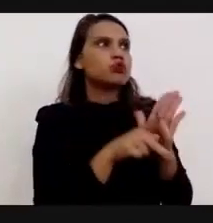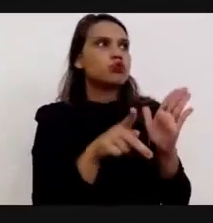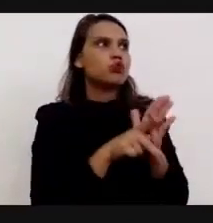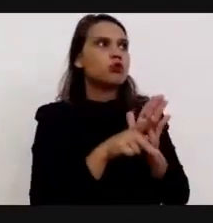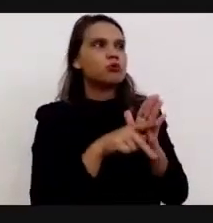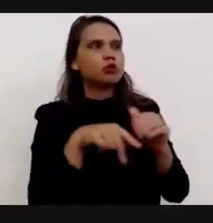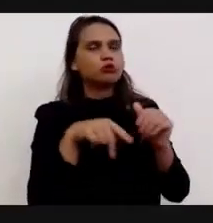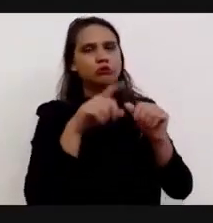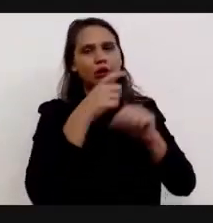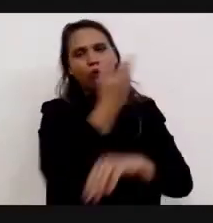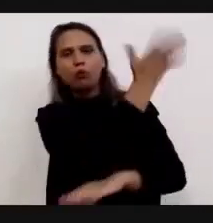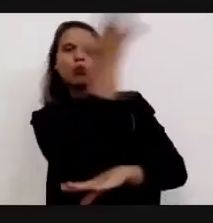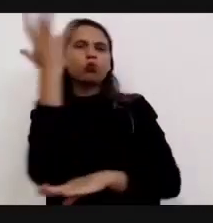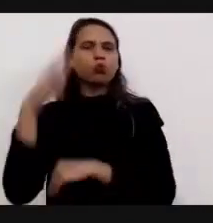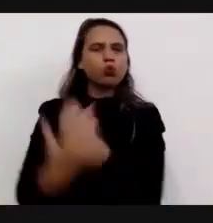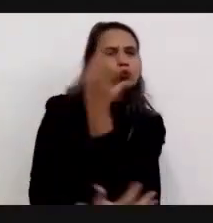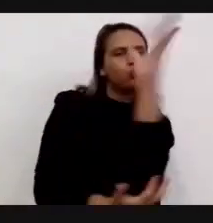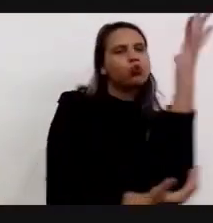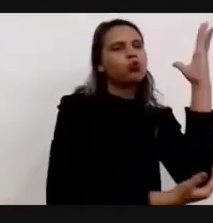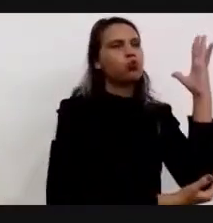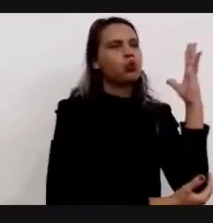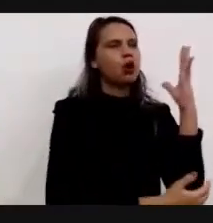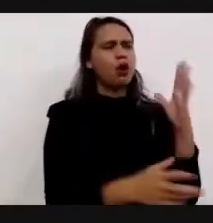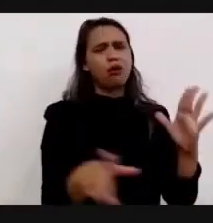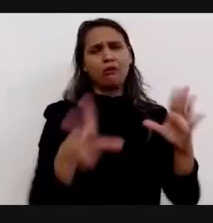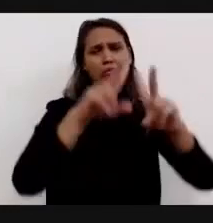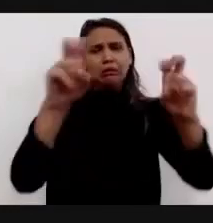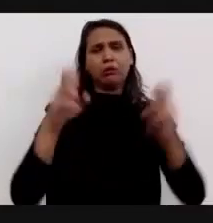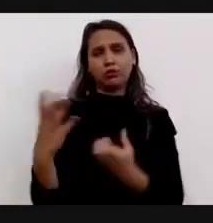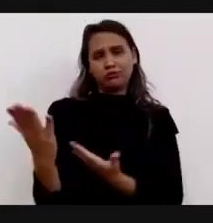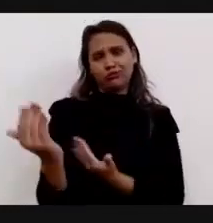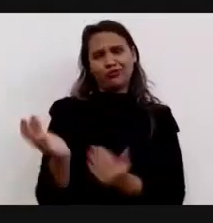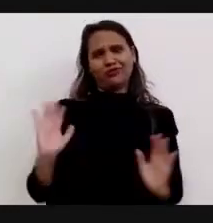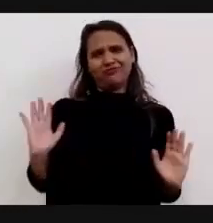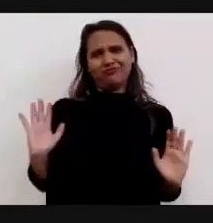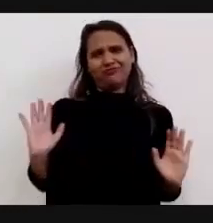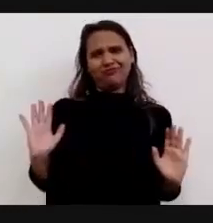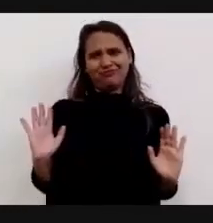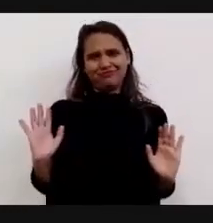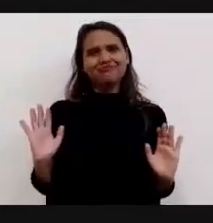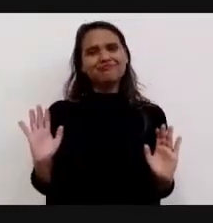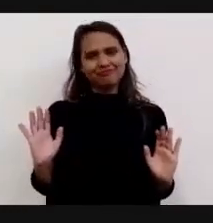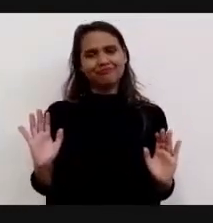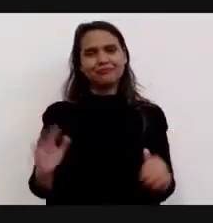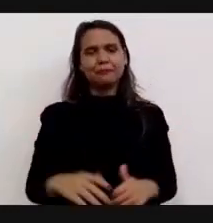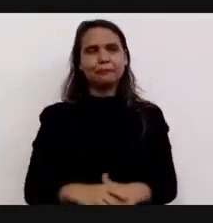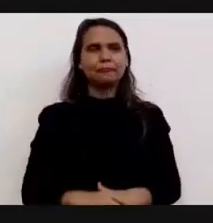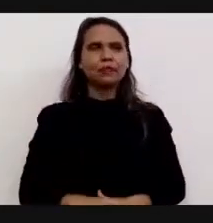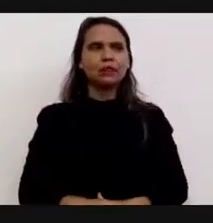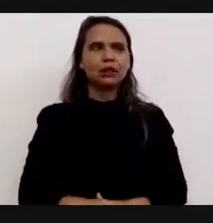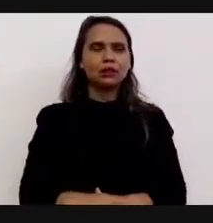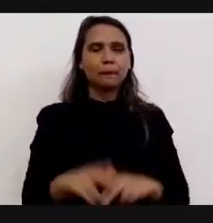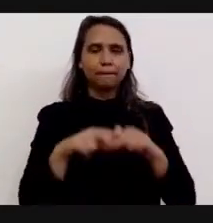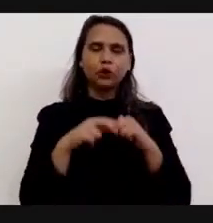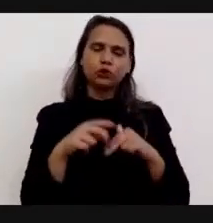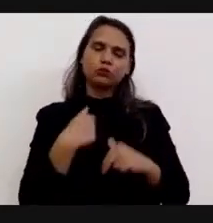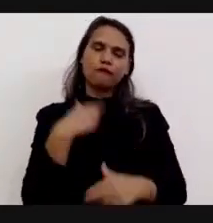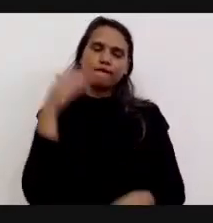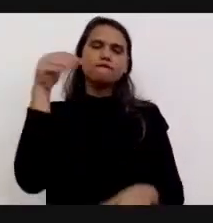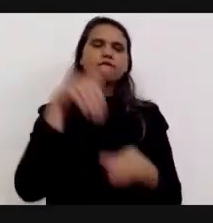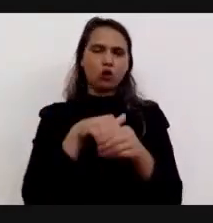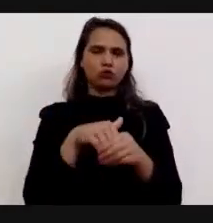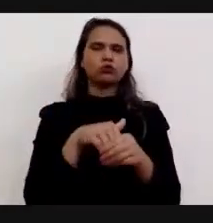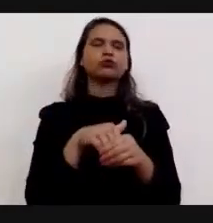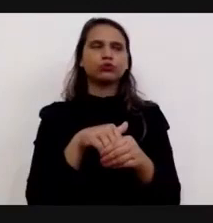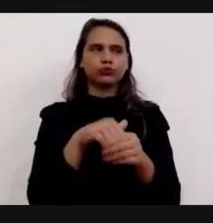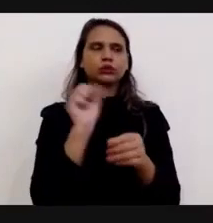a gente está falando, de repente, numa questão envolvendo jovens. Então, sou totalmente a favor